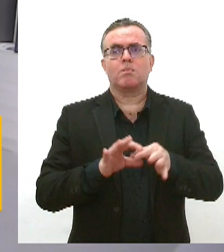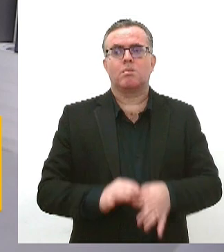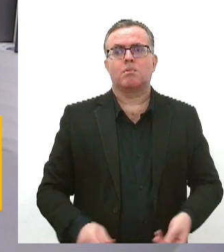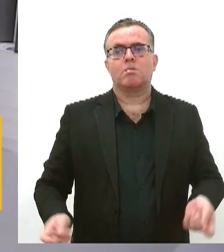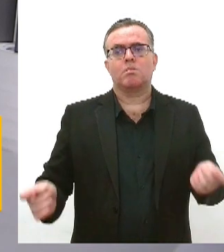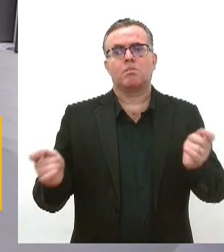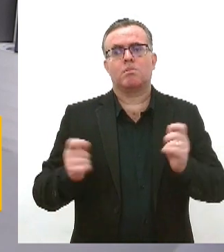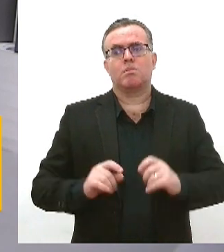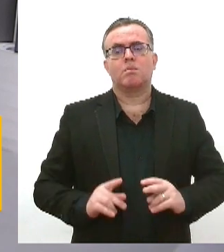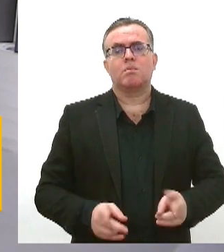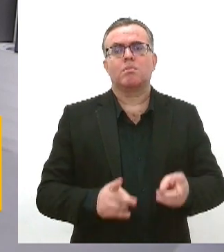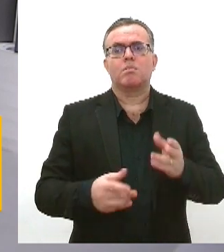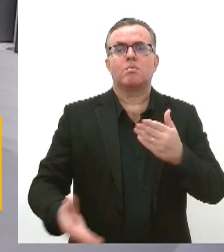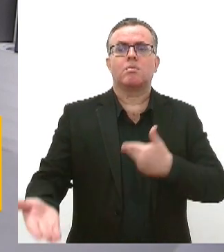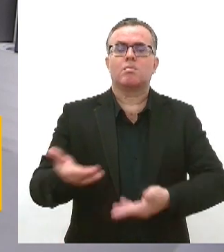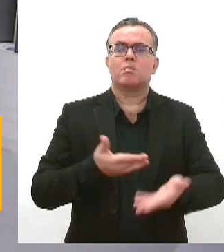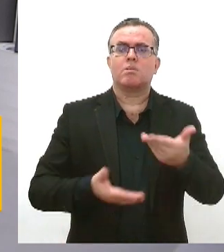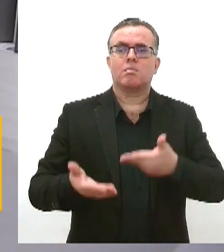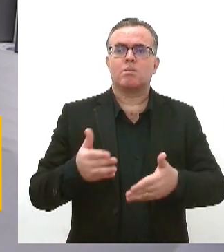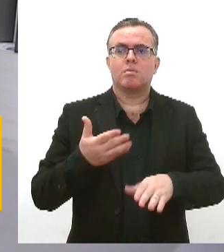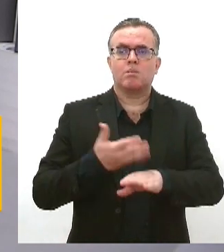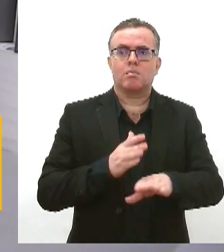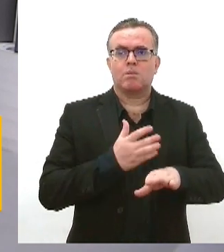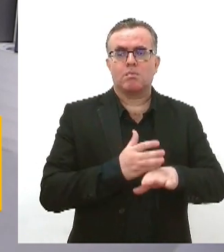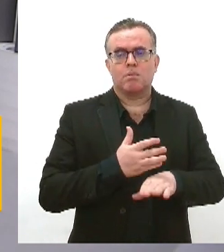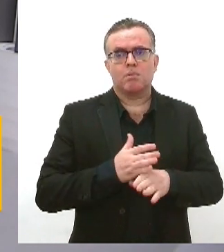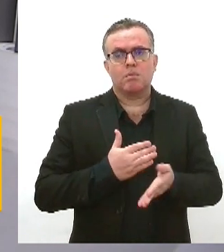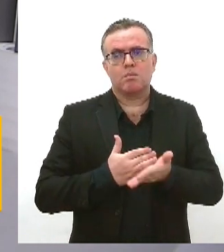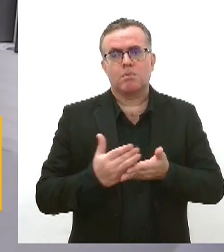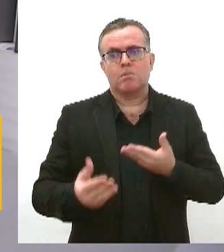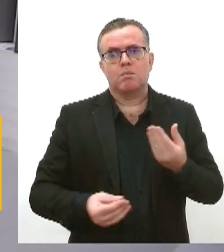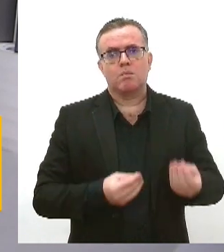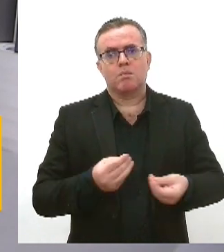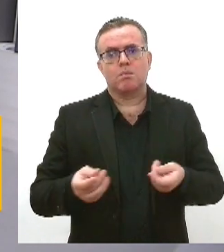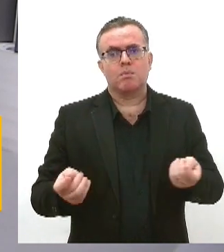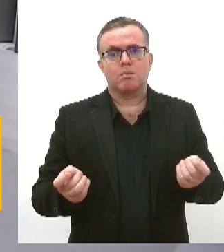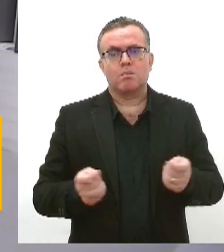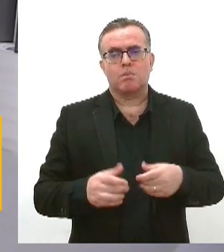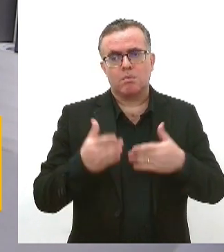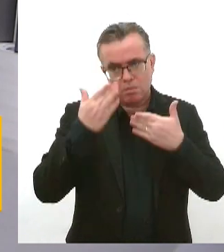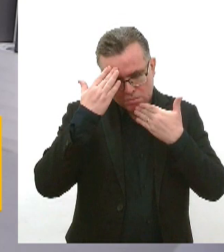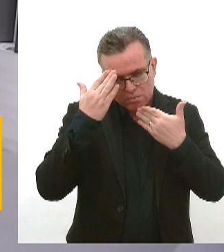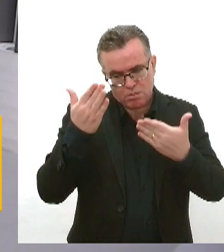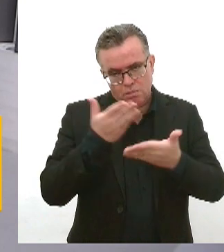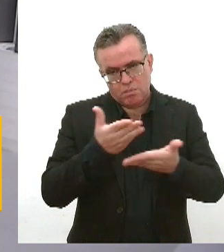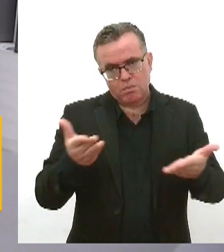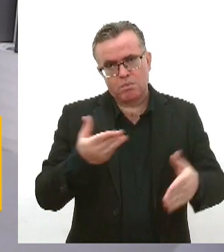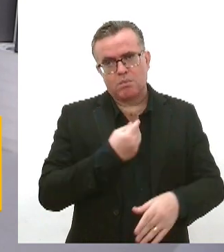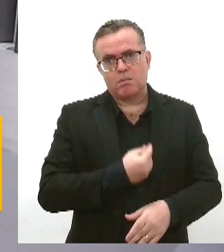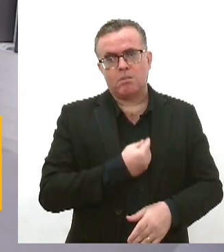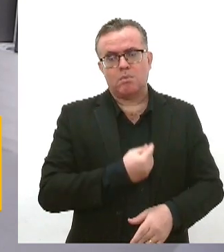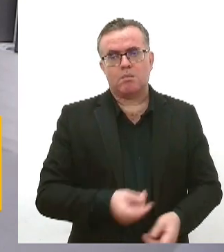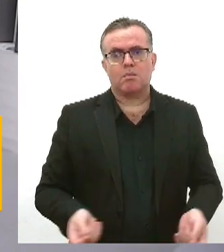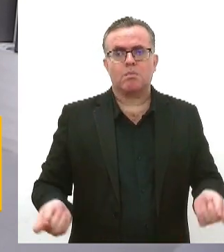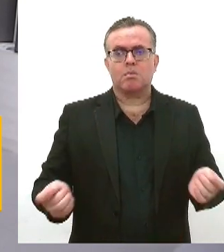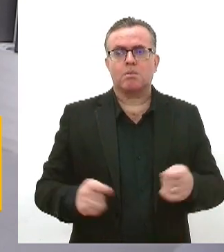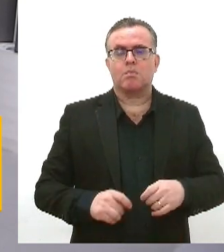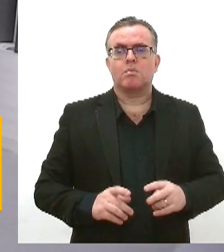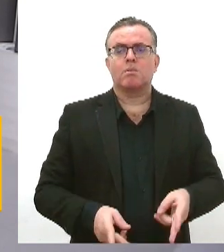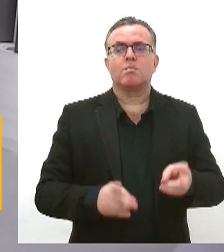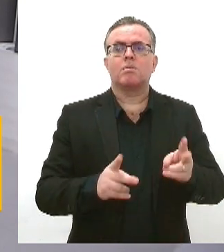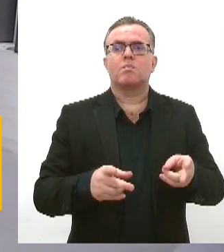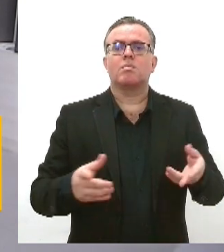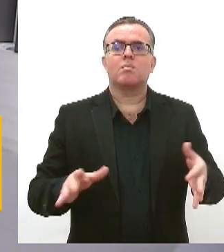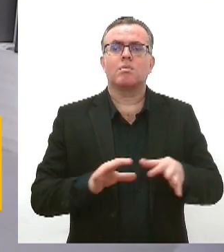promover boas práticas, boas iniciativas. Luciano, muito obrigada pela sua participação aqui com a gente. Mais uma vez, o espaço, você sabe,